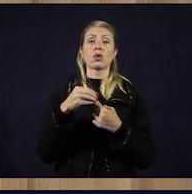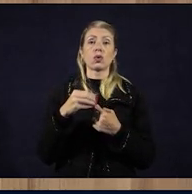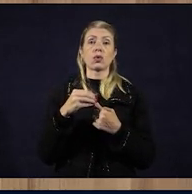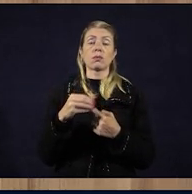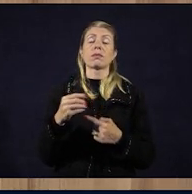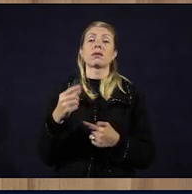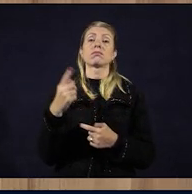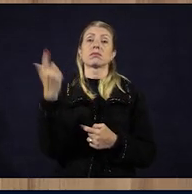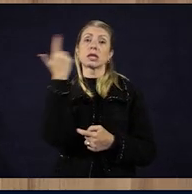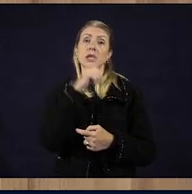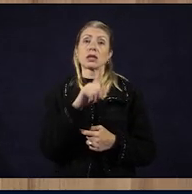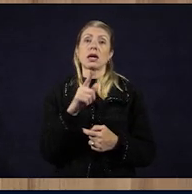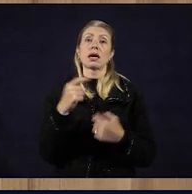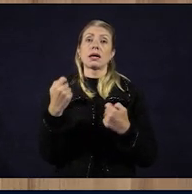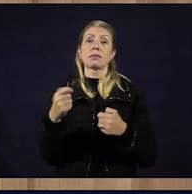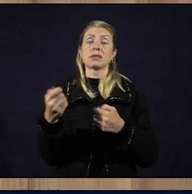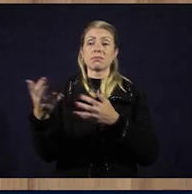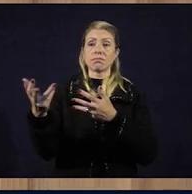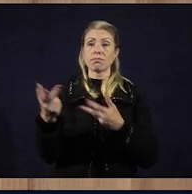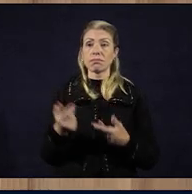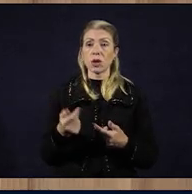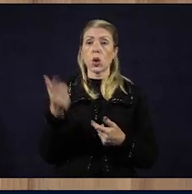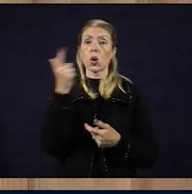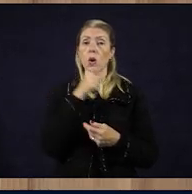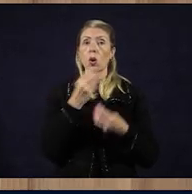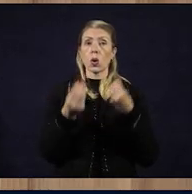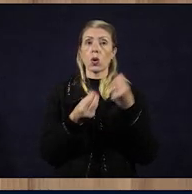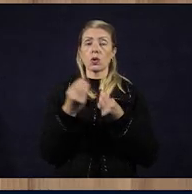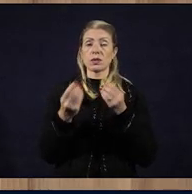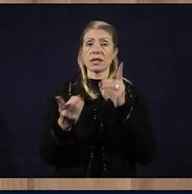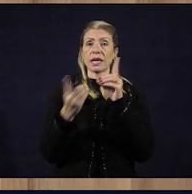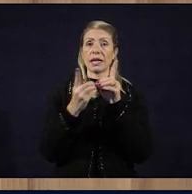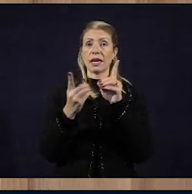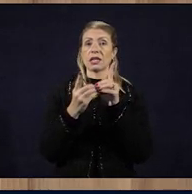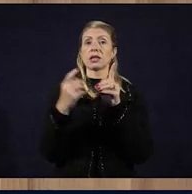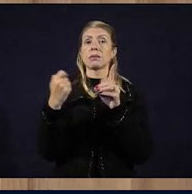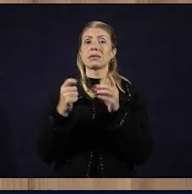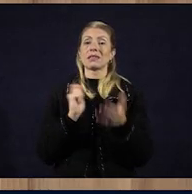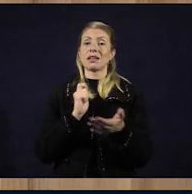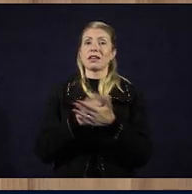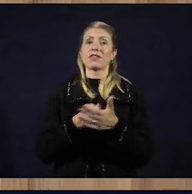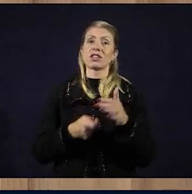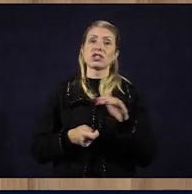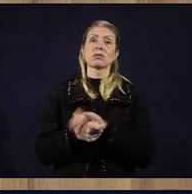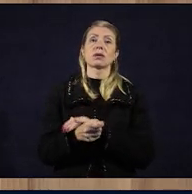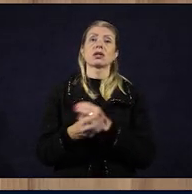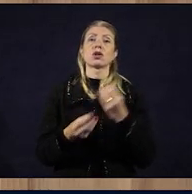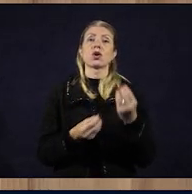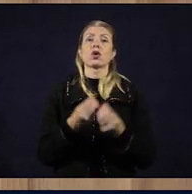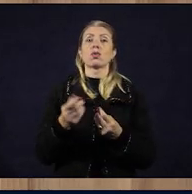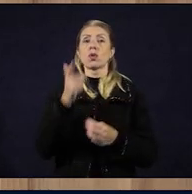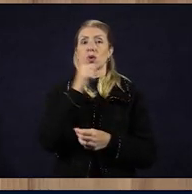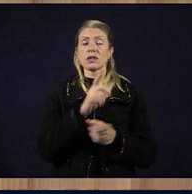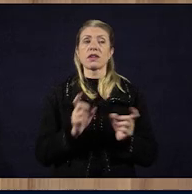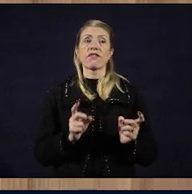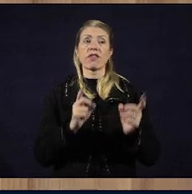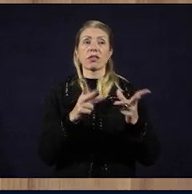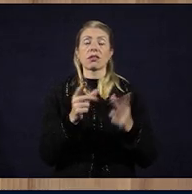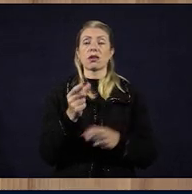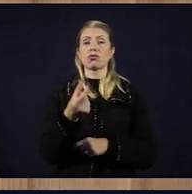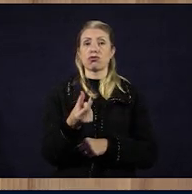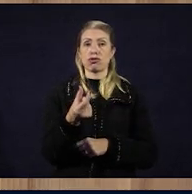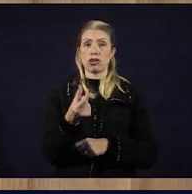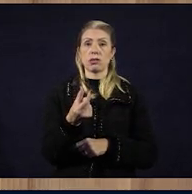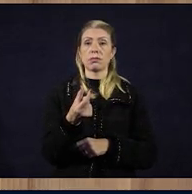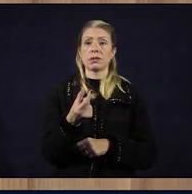3G ou 4G para ela conquistar clientes ela vai ter que fazer todo investimento para cobrir São Paulo inteiro para ela começar a vender o chip Então